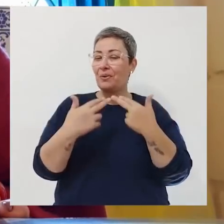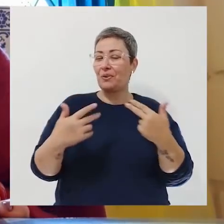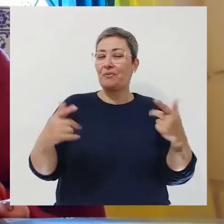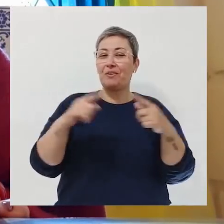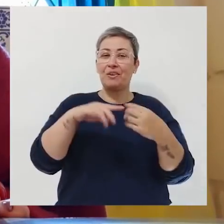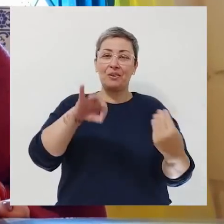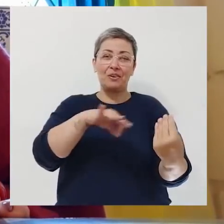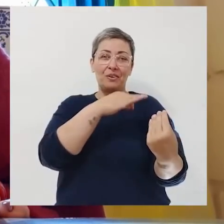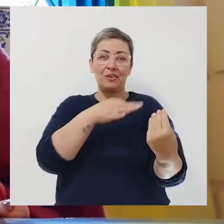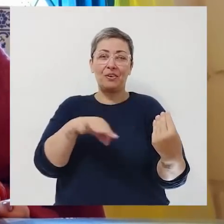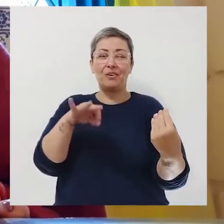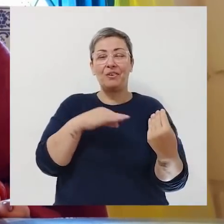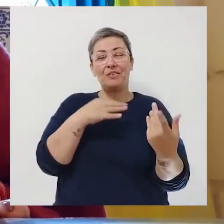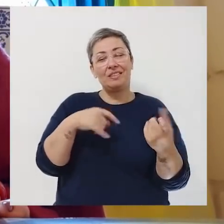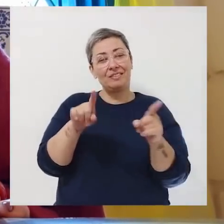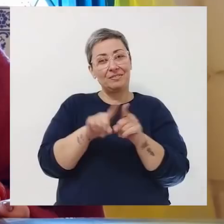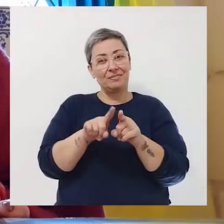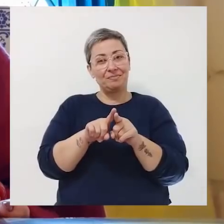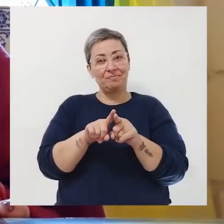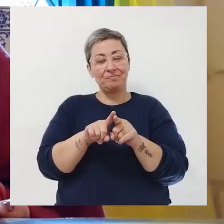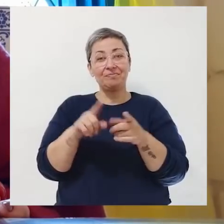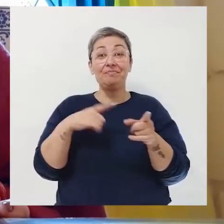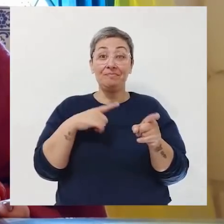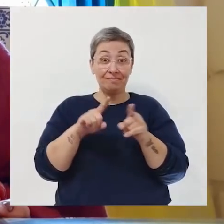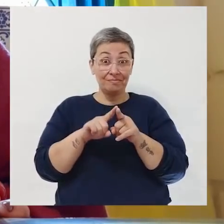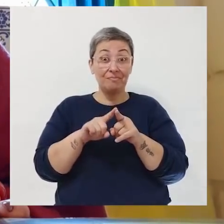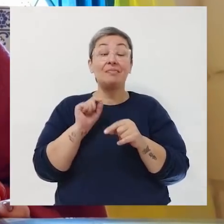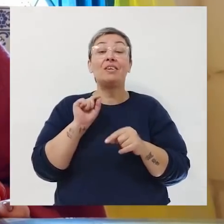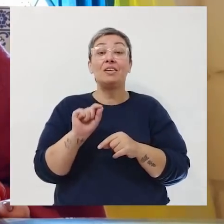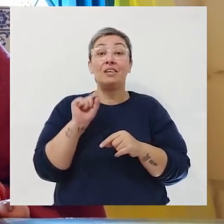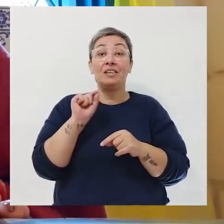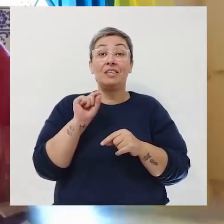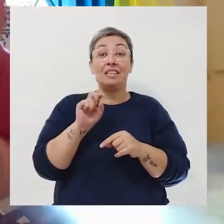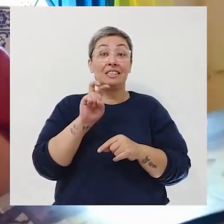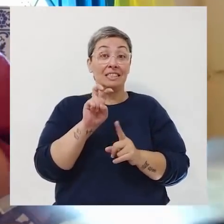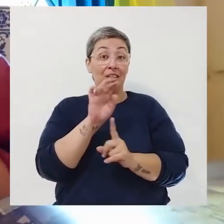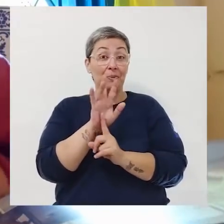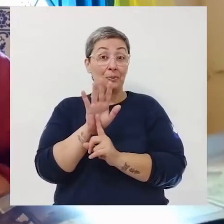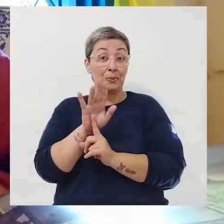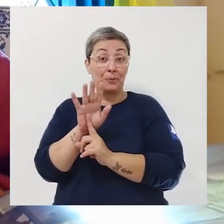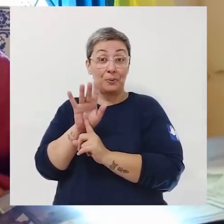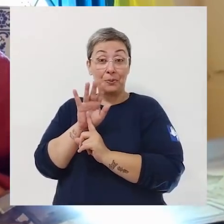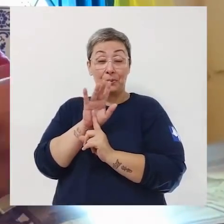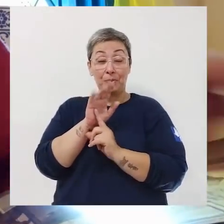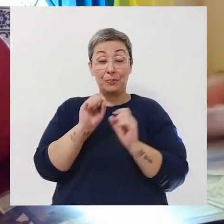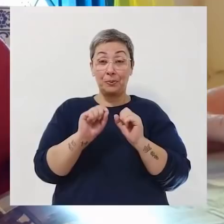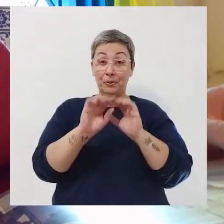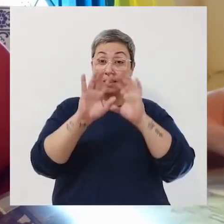muitas cores e o violino com seus encantos. E tem também 5